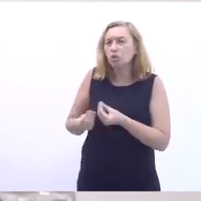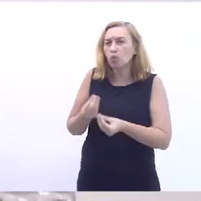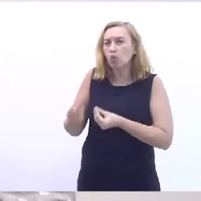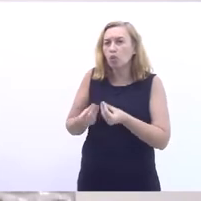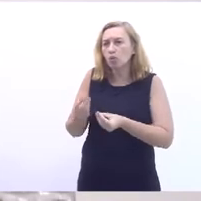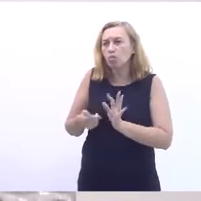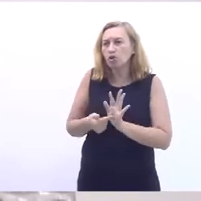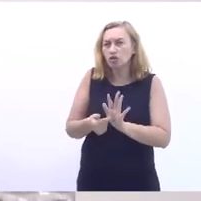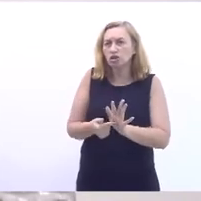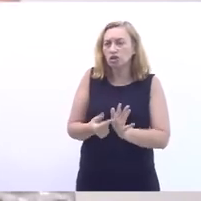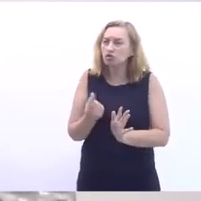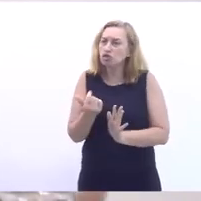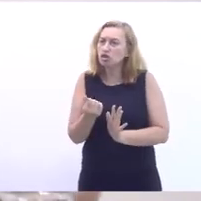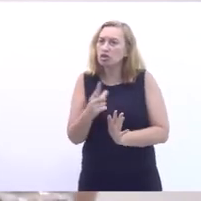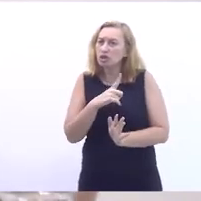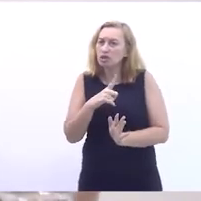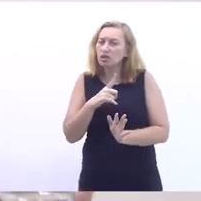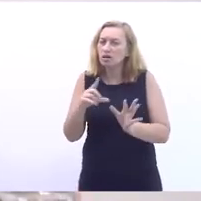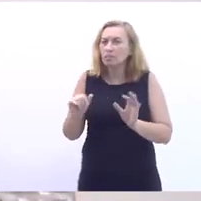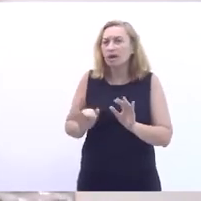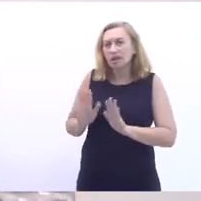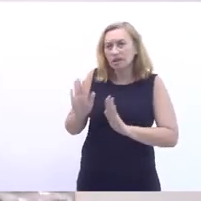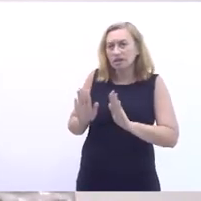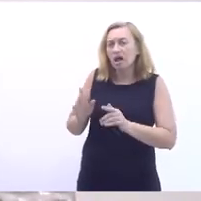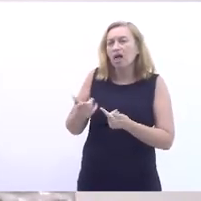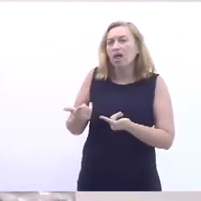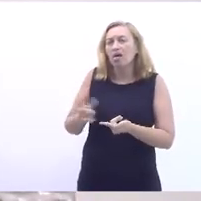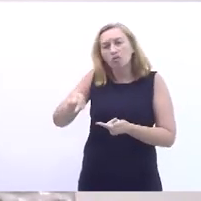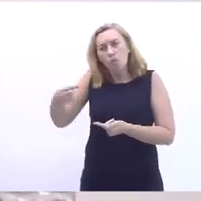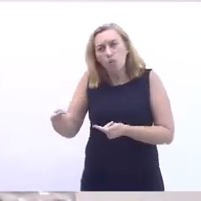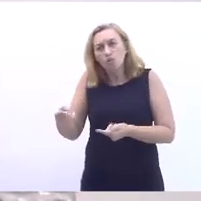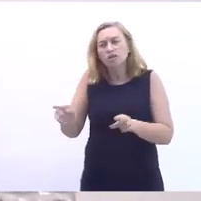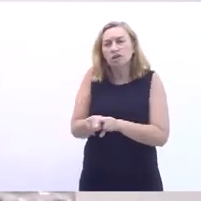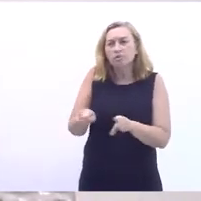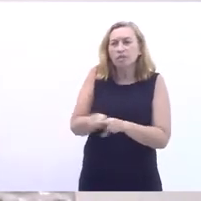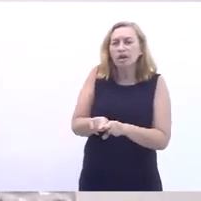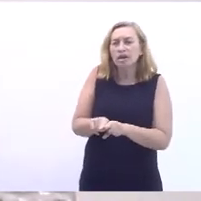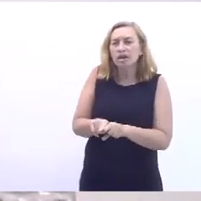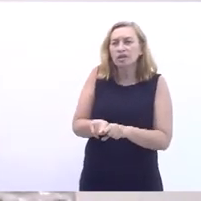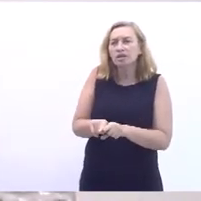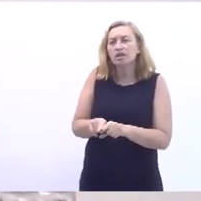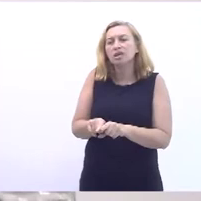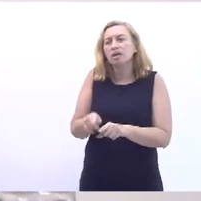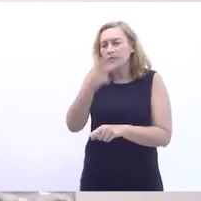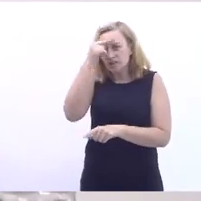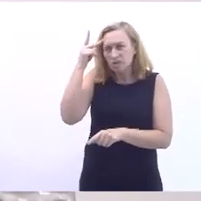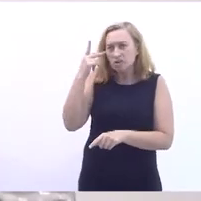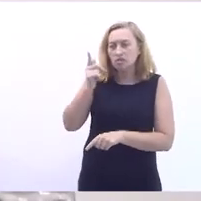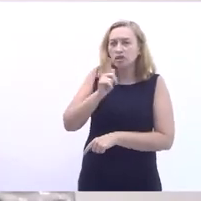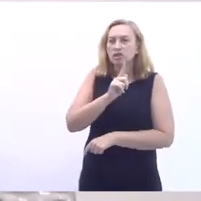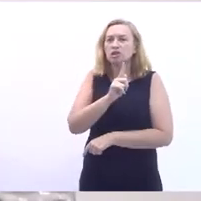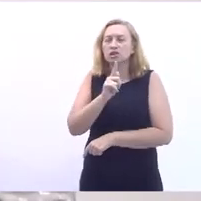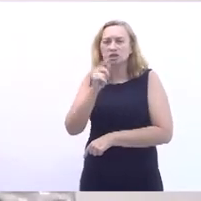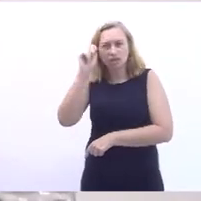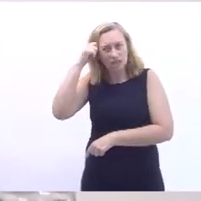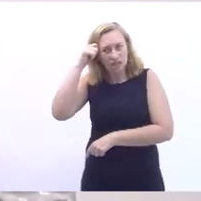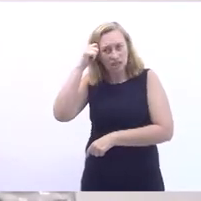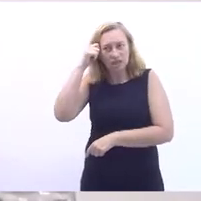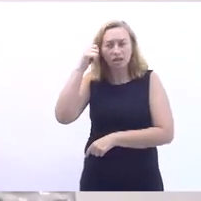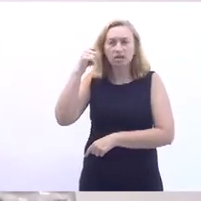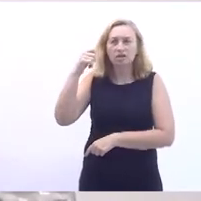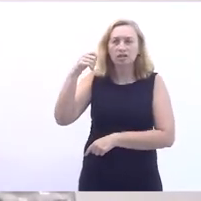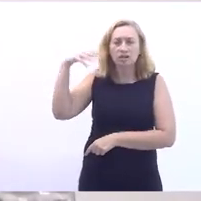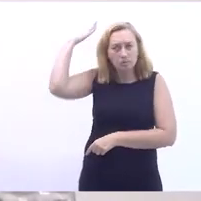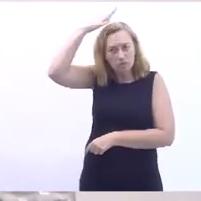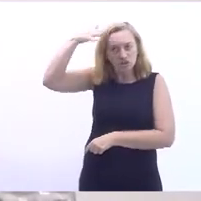que eles tinham para tirar as licenças e na outra ponta a gente tem também gerações de pessoas negras mexicanas que sempre